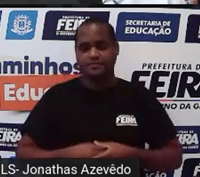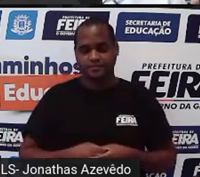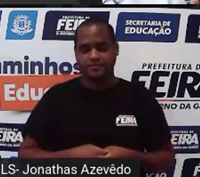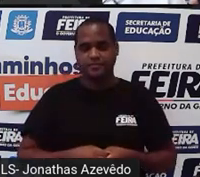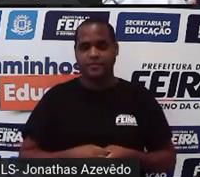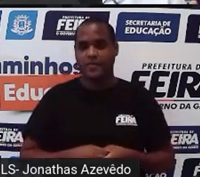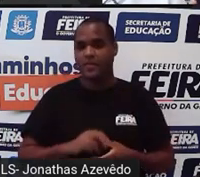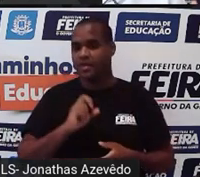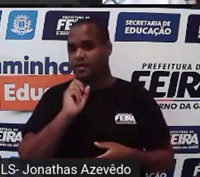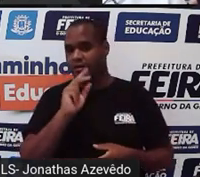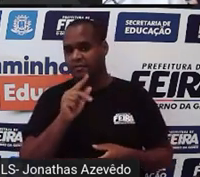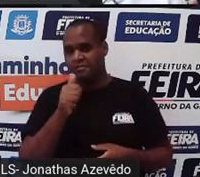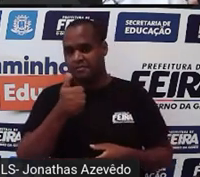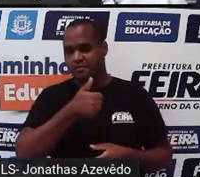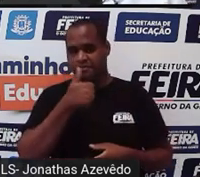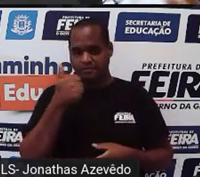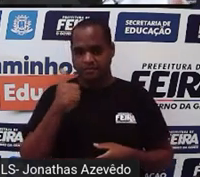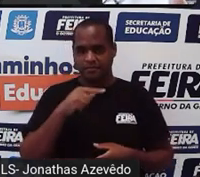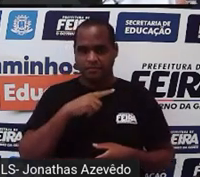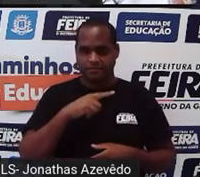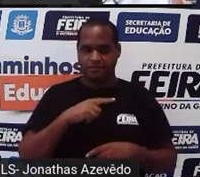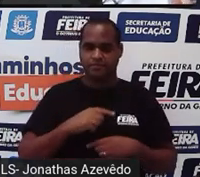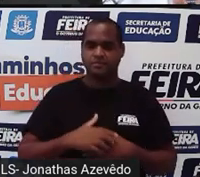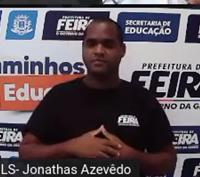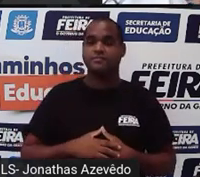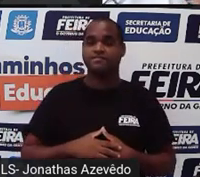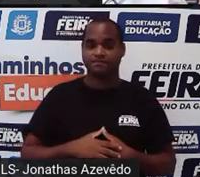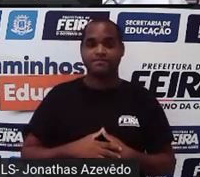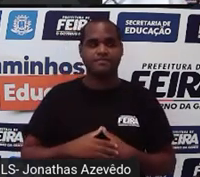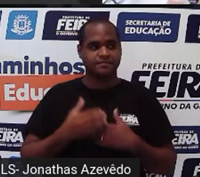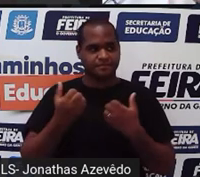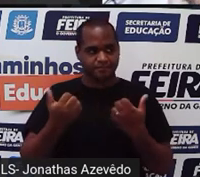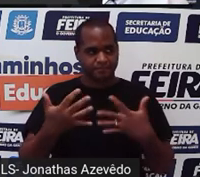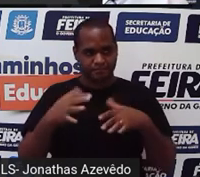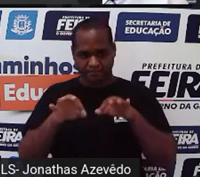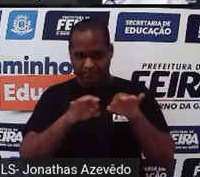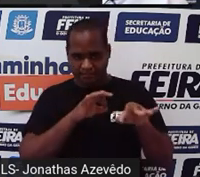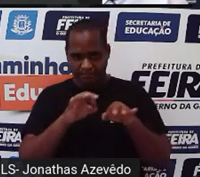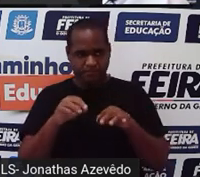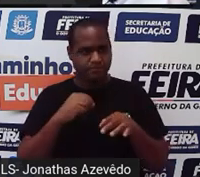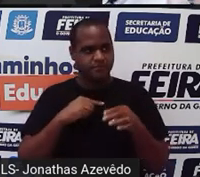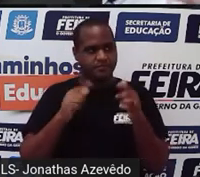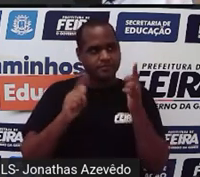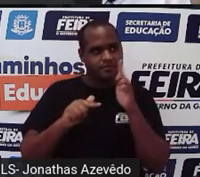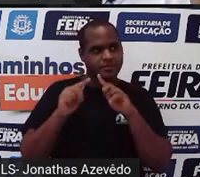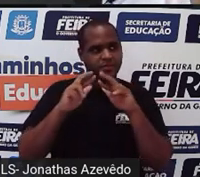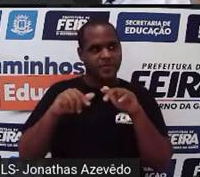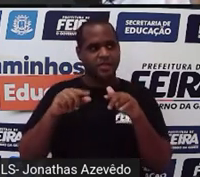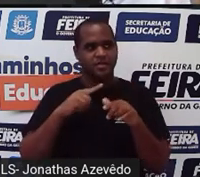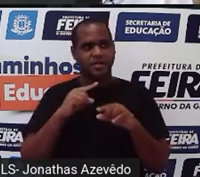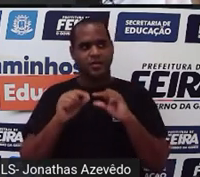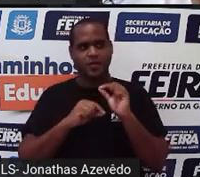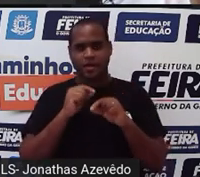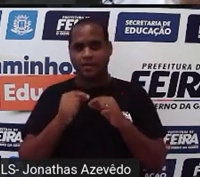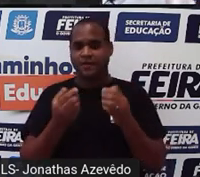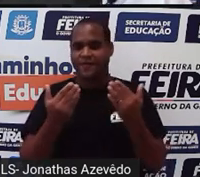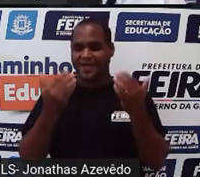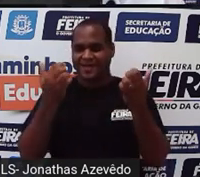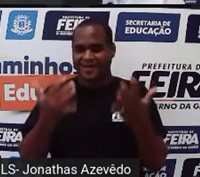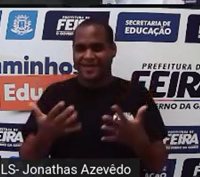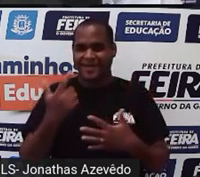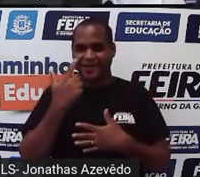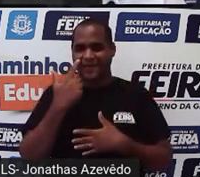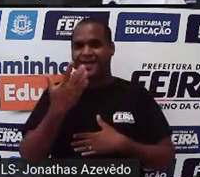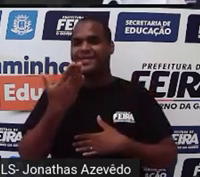Beleza então vamos lá preparado aí seu material em mãos vem aqui comigo Olha